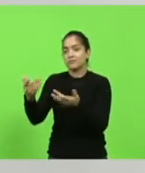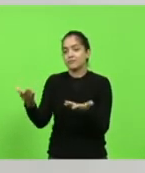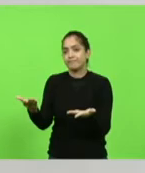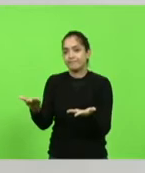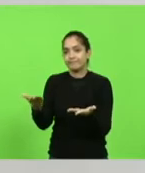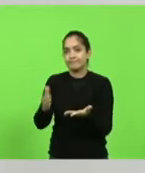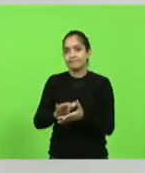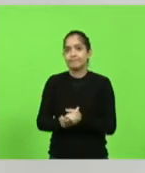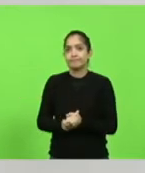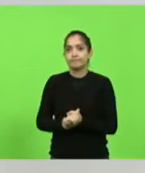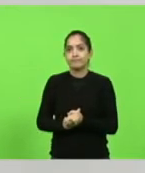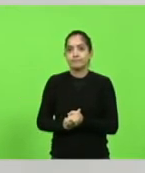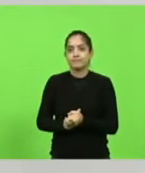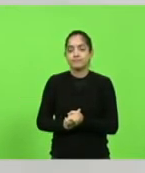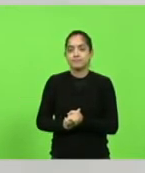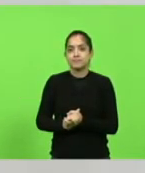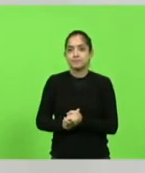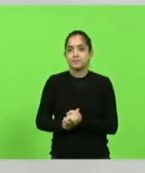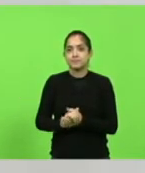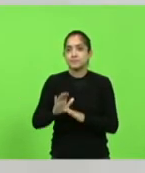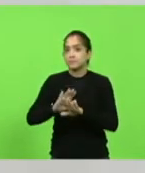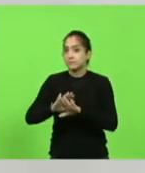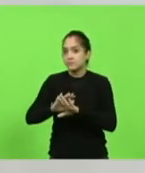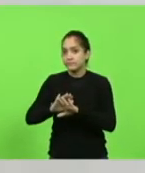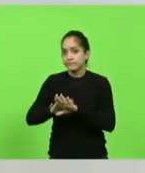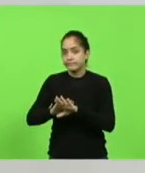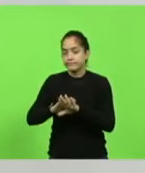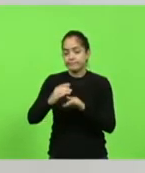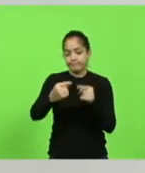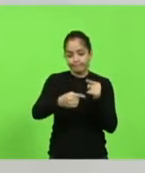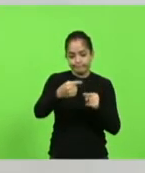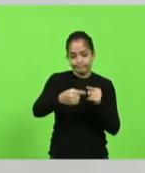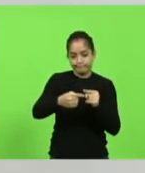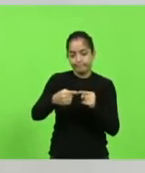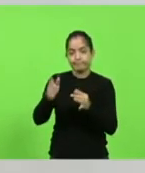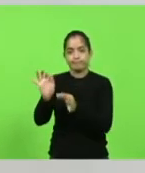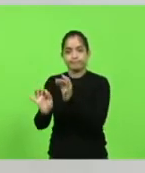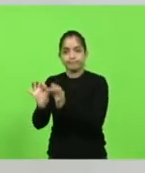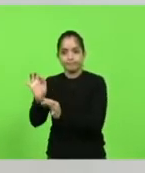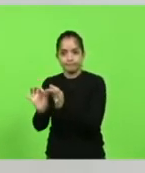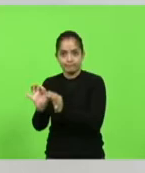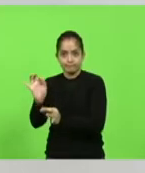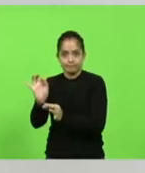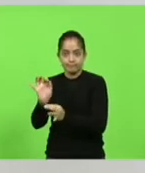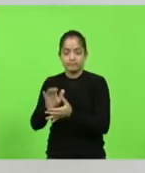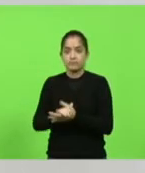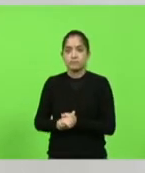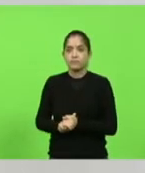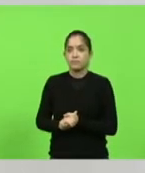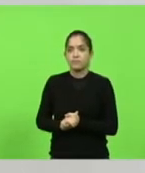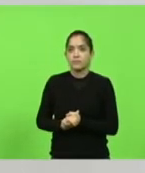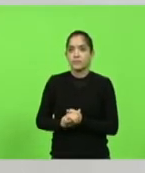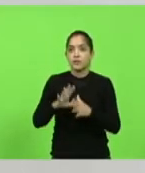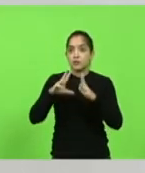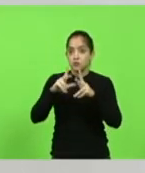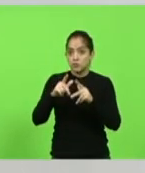Serão ideológicos, não jurídicos. Veja bem, de todos